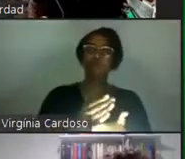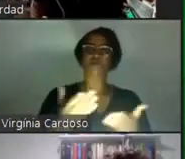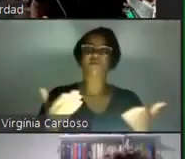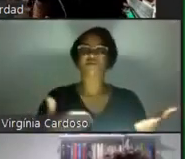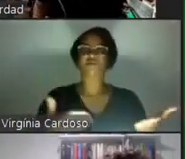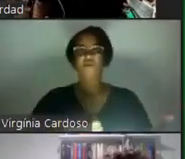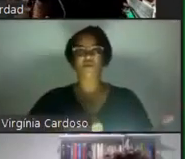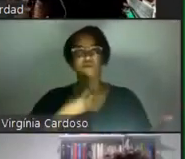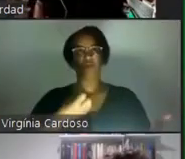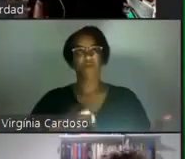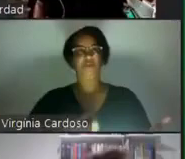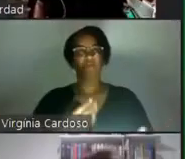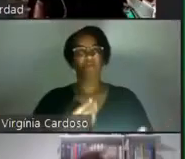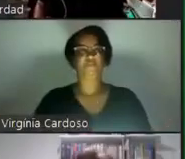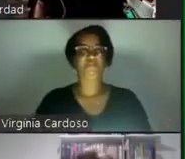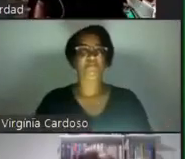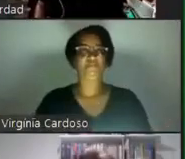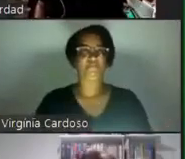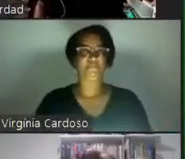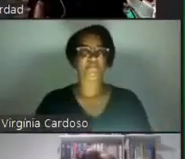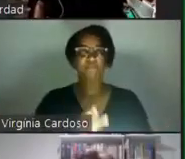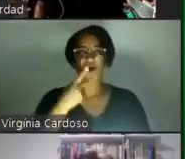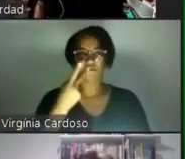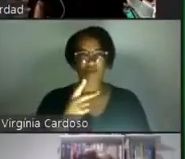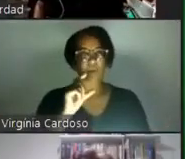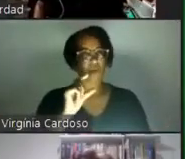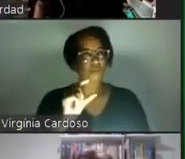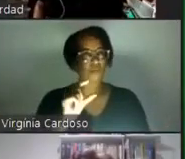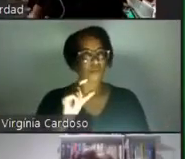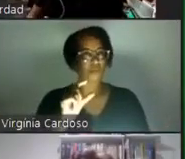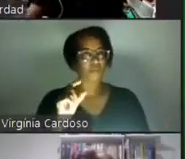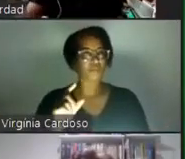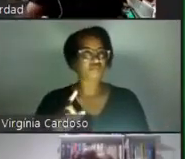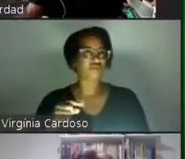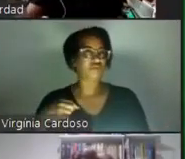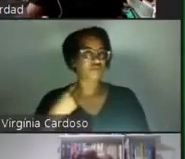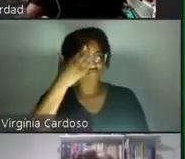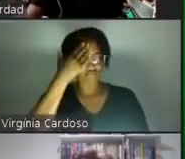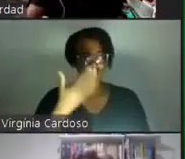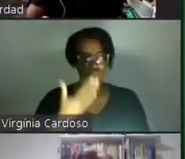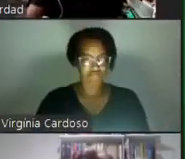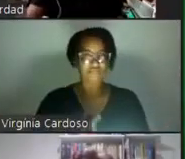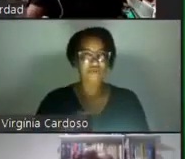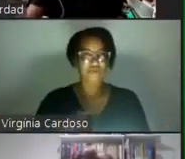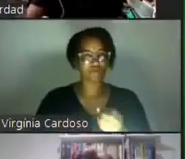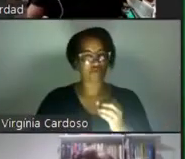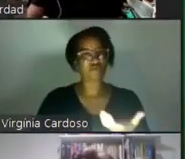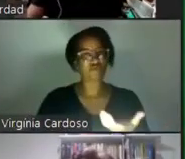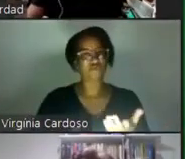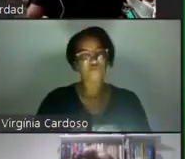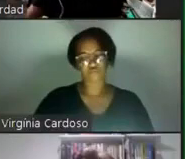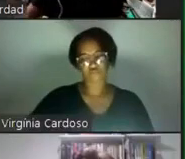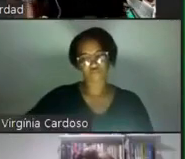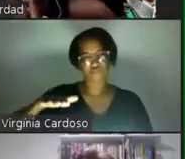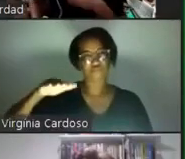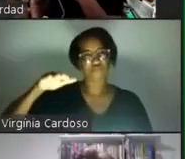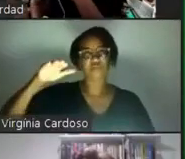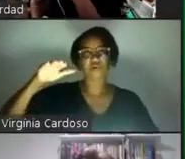E aí, é uma poesia que fala um pouco disso que a gente acredita. Eu fui criado ouvindo poesia,